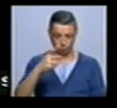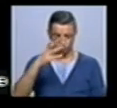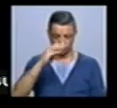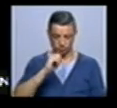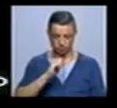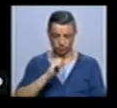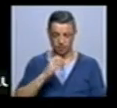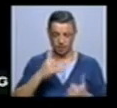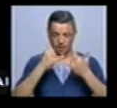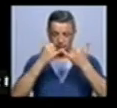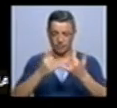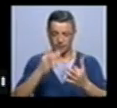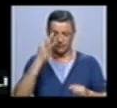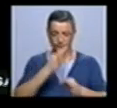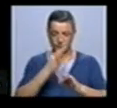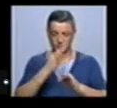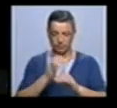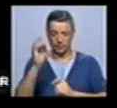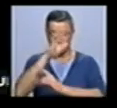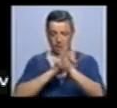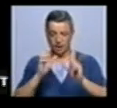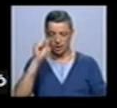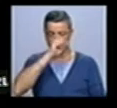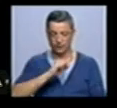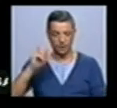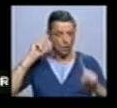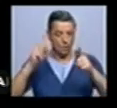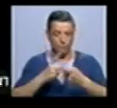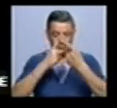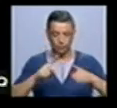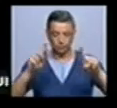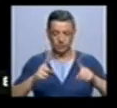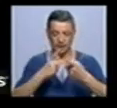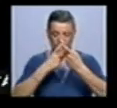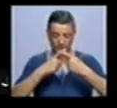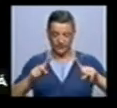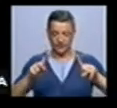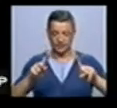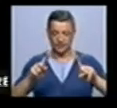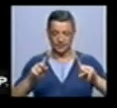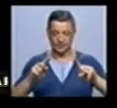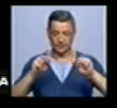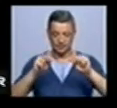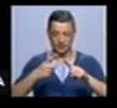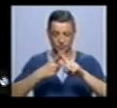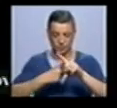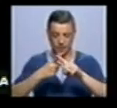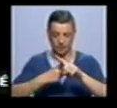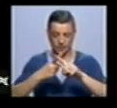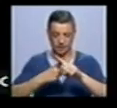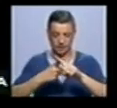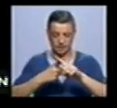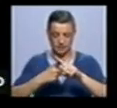cá hoje depois do Festival da Eurovisão. É um tipo de música diferente. Isto é muito mais do que um exercício interessante do ponto de vista musical. Isto